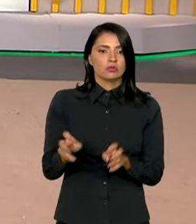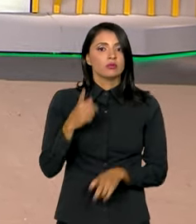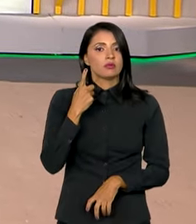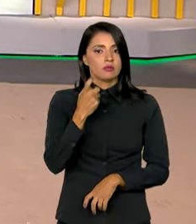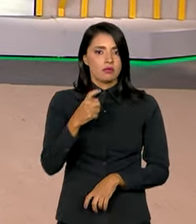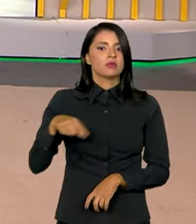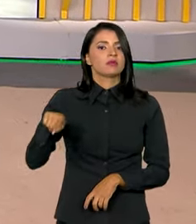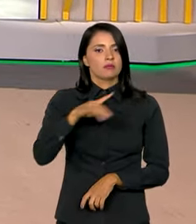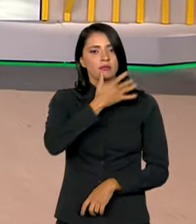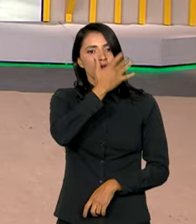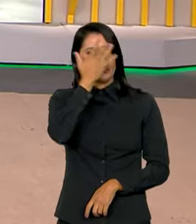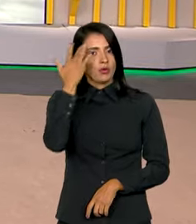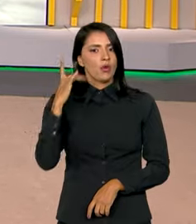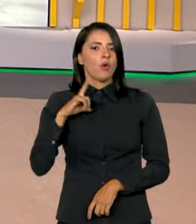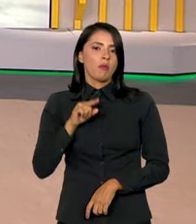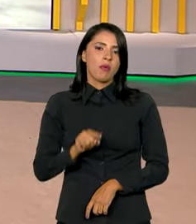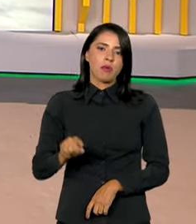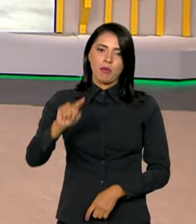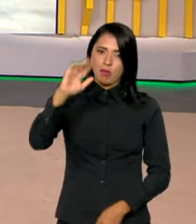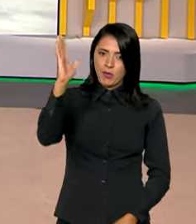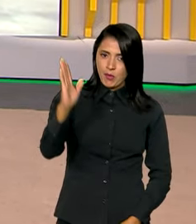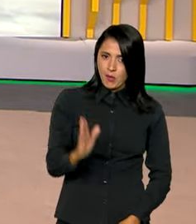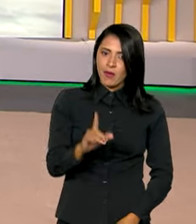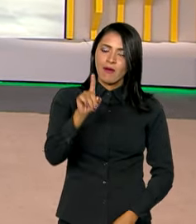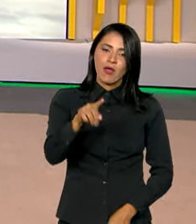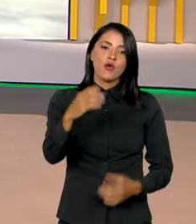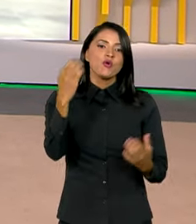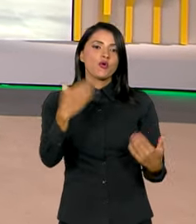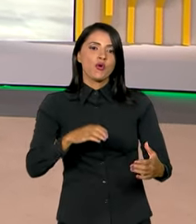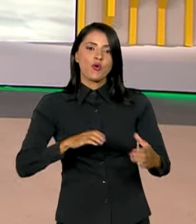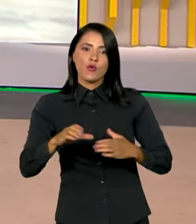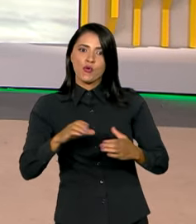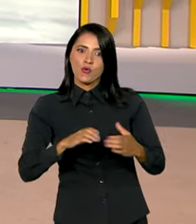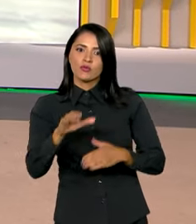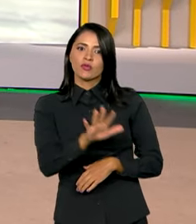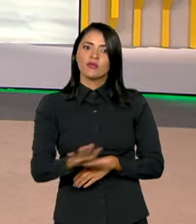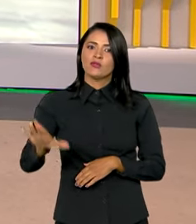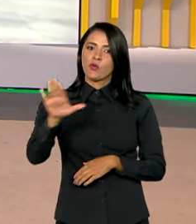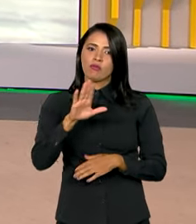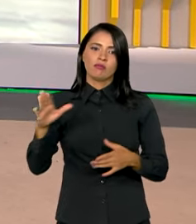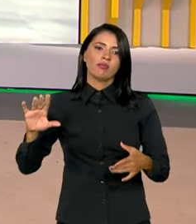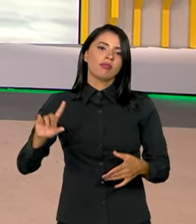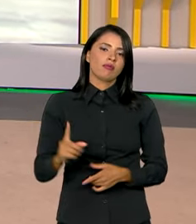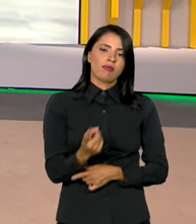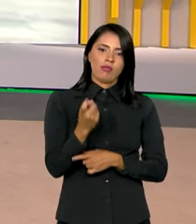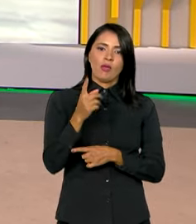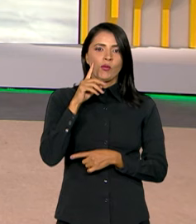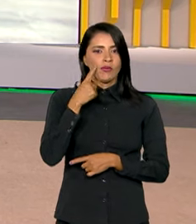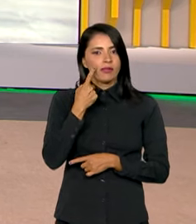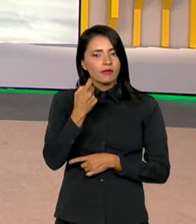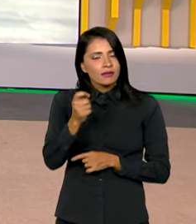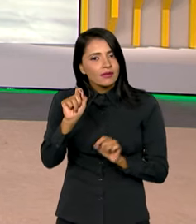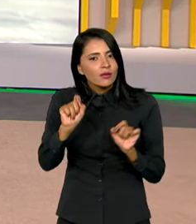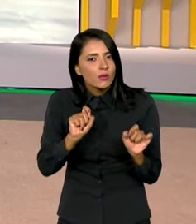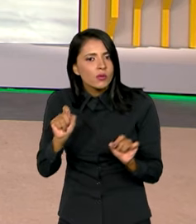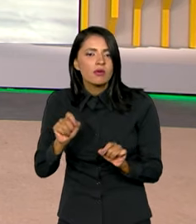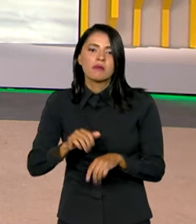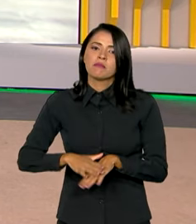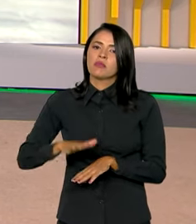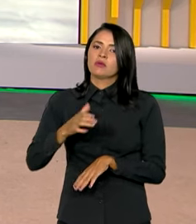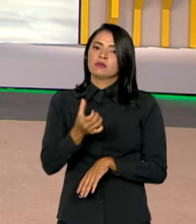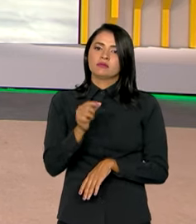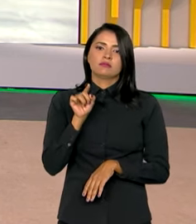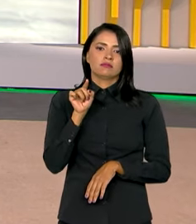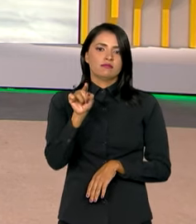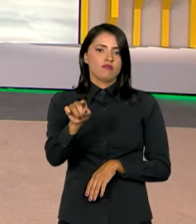interessa a muitas pessoas em todo o país, né? O concurso. E esse interesse não é para menos, né, Gabi? Afinal, são mais de 6